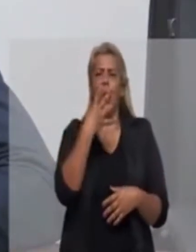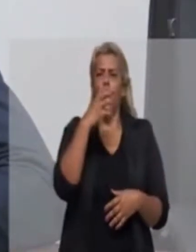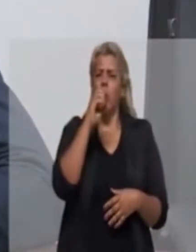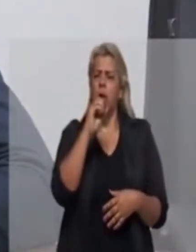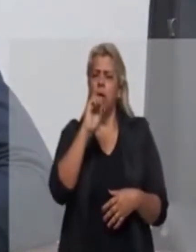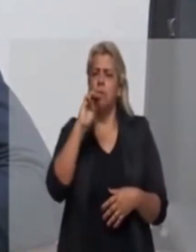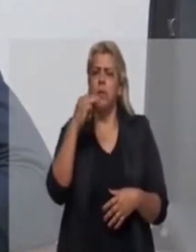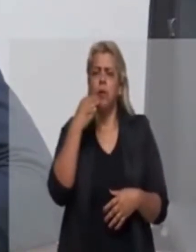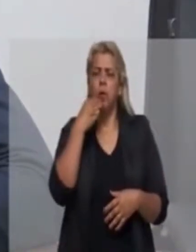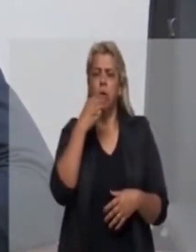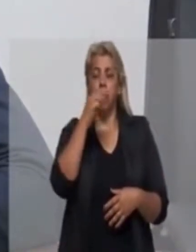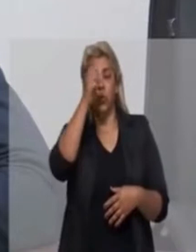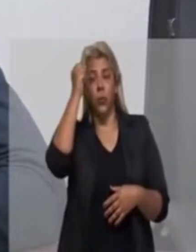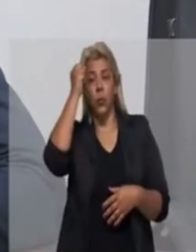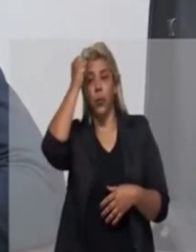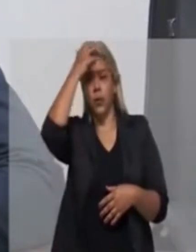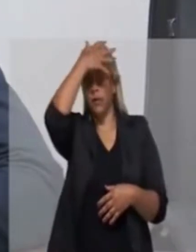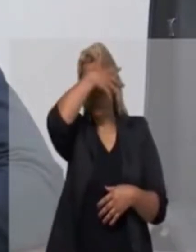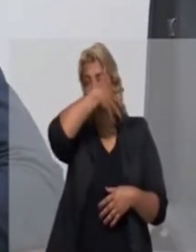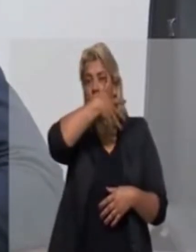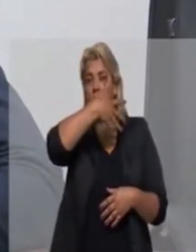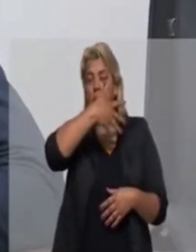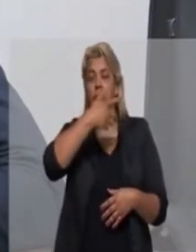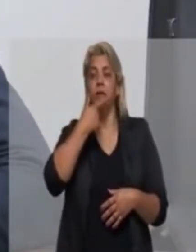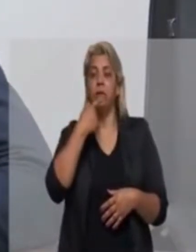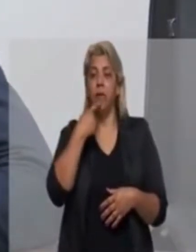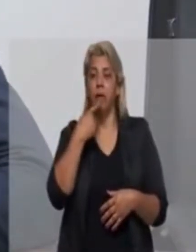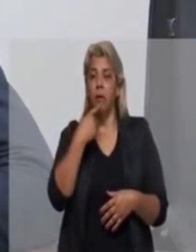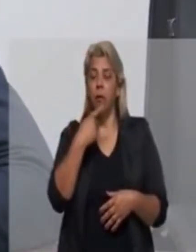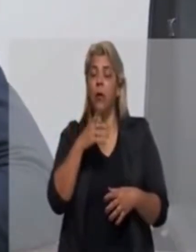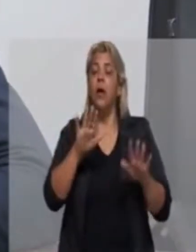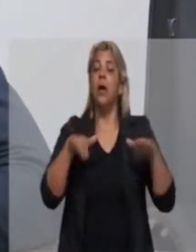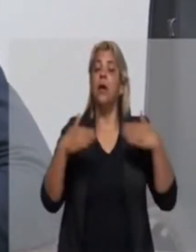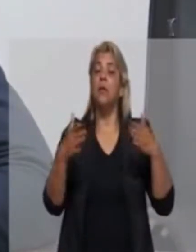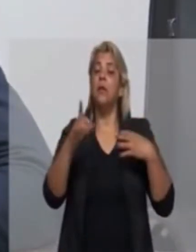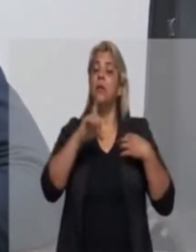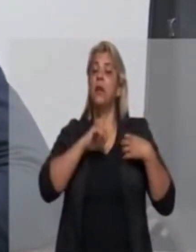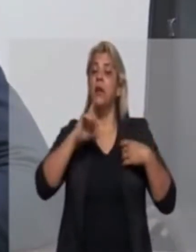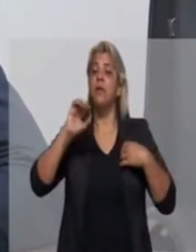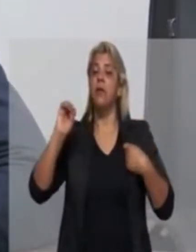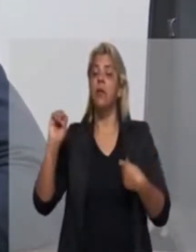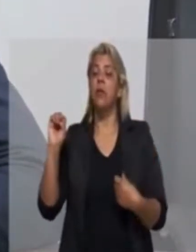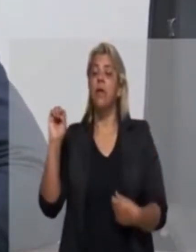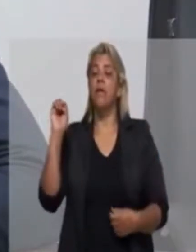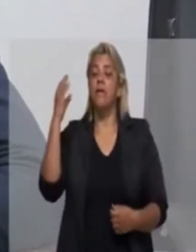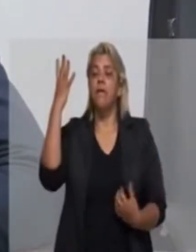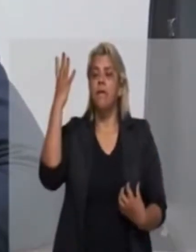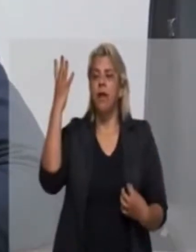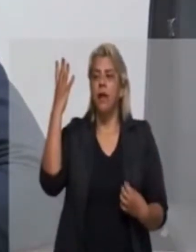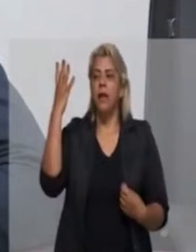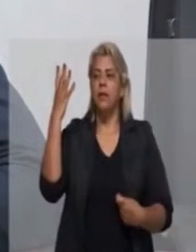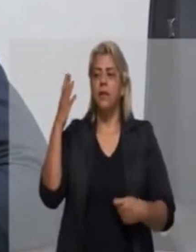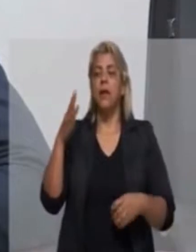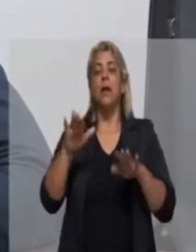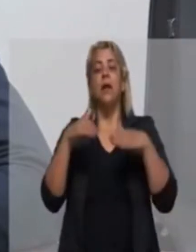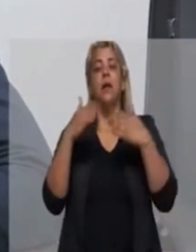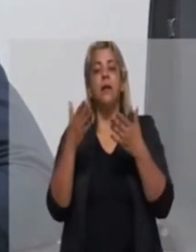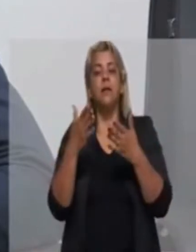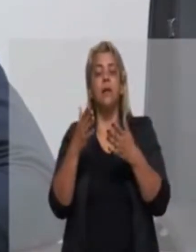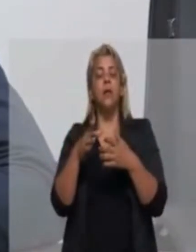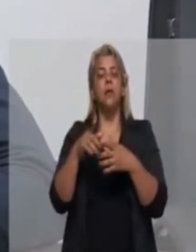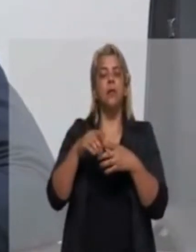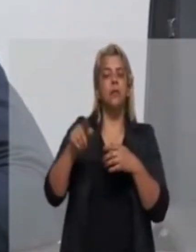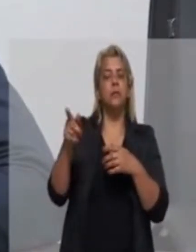foi falado pelo prefeito ele é um evento ele quis dizer que um evento que traz de retorno para o município